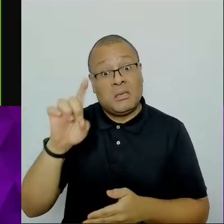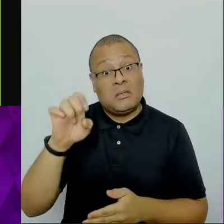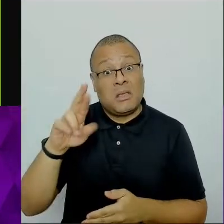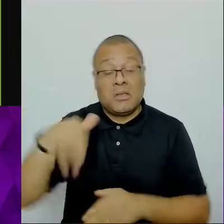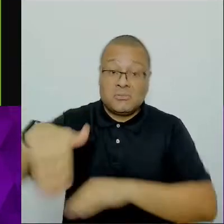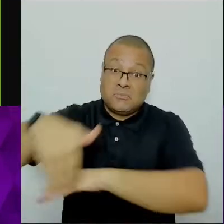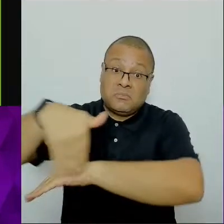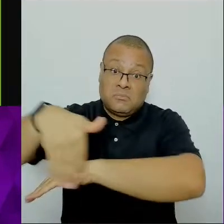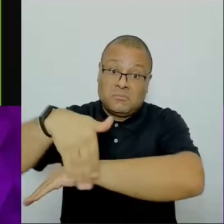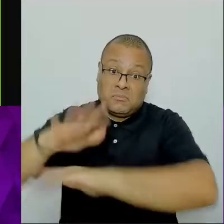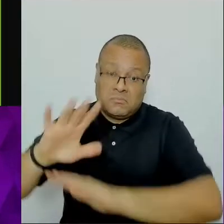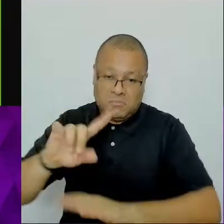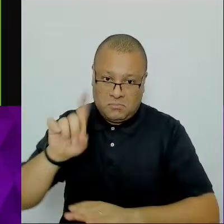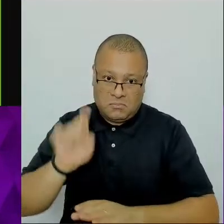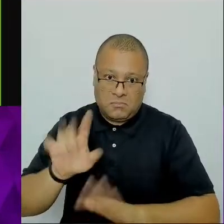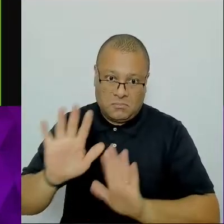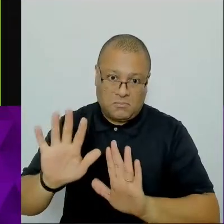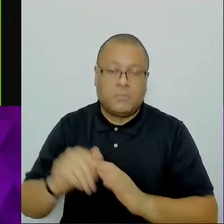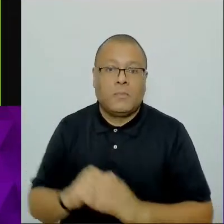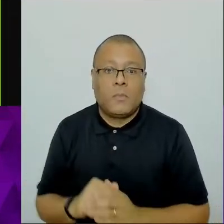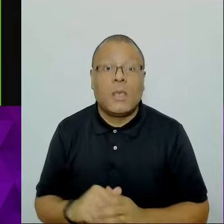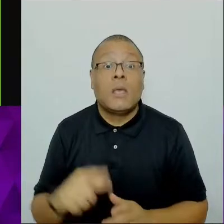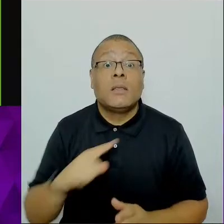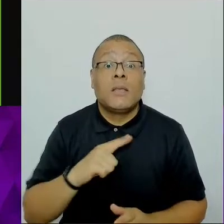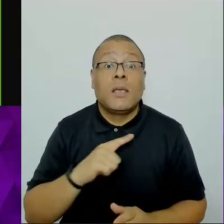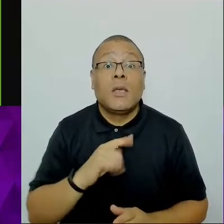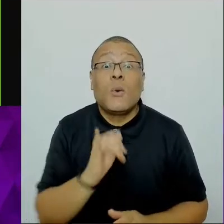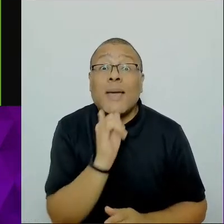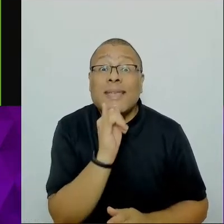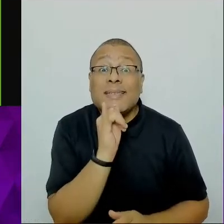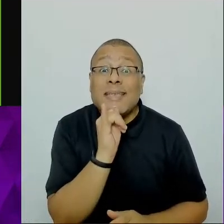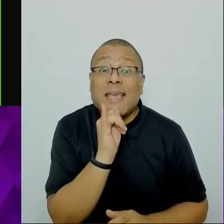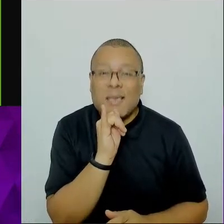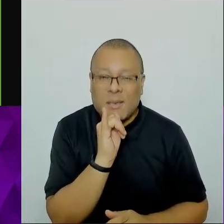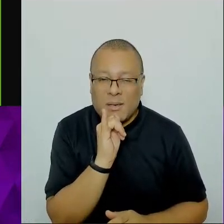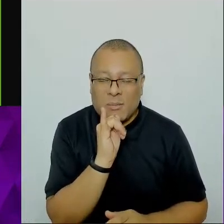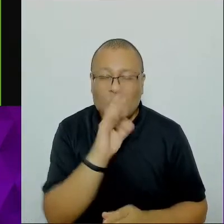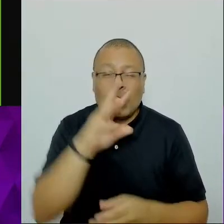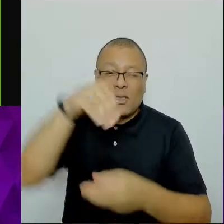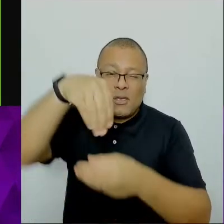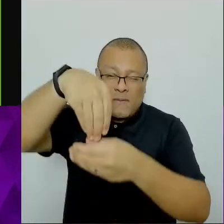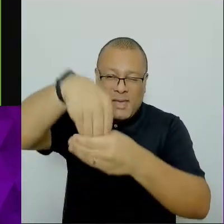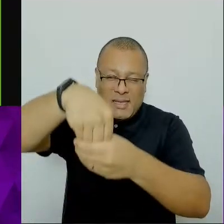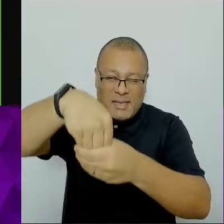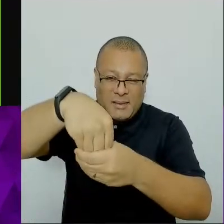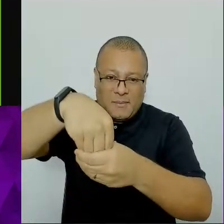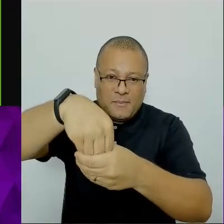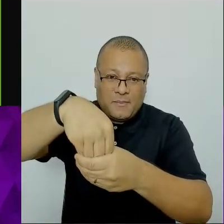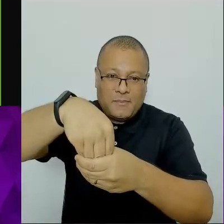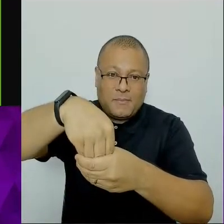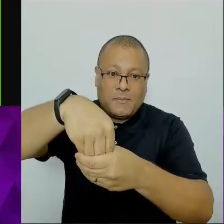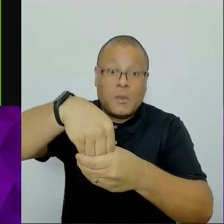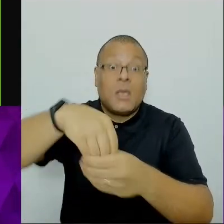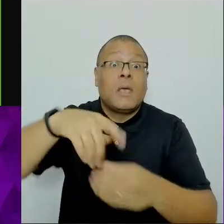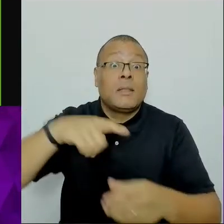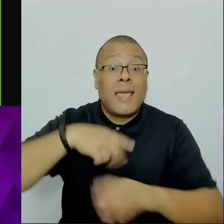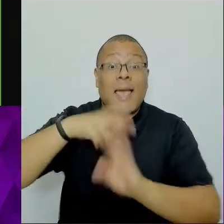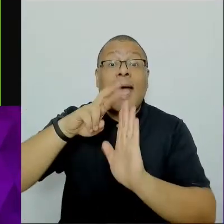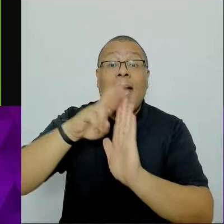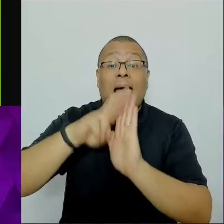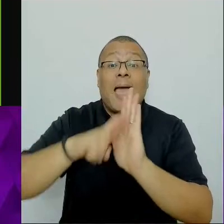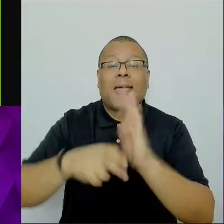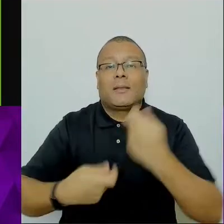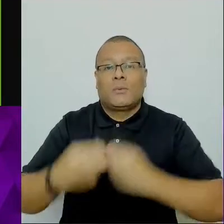salvar usuário use case, que está ali, né, dentro do core da minha aplicação. É onde eu vou ter a minha regra de